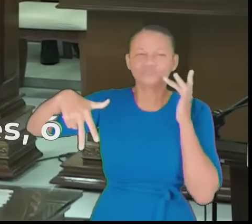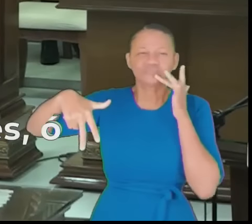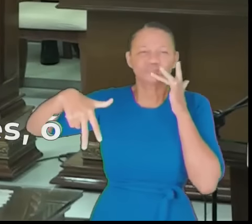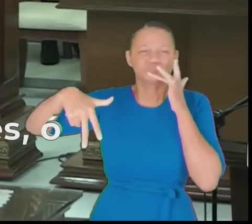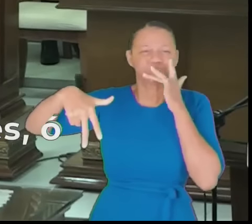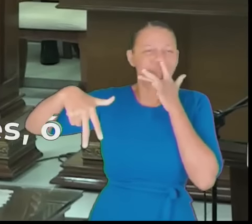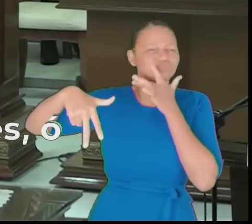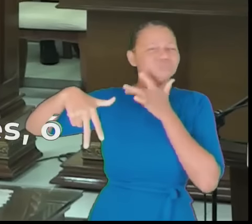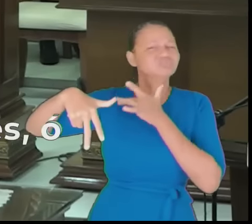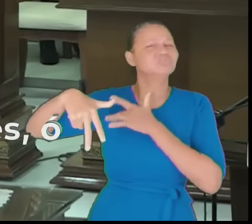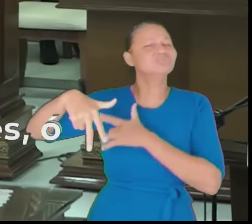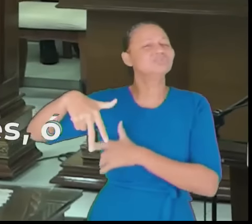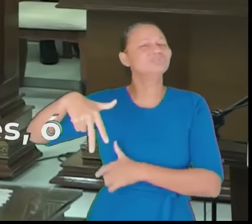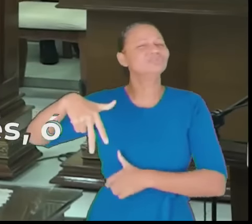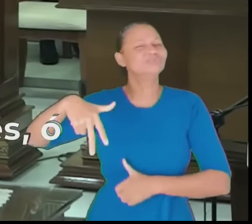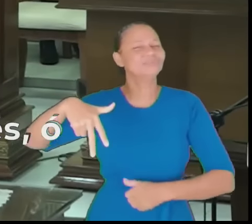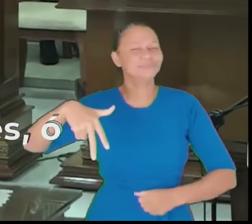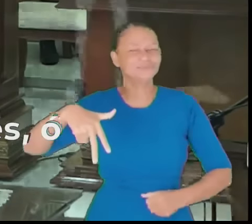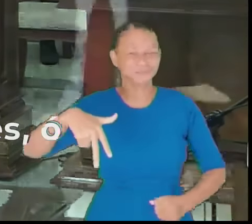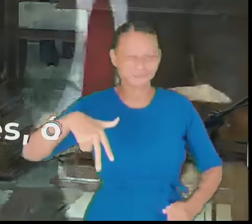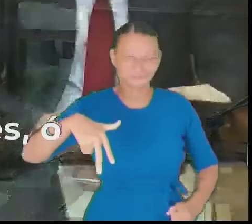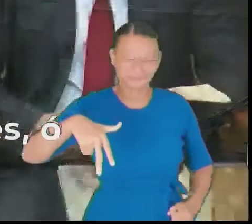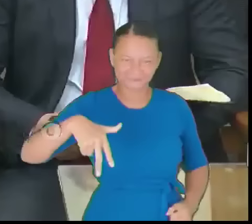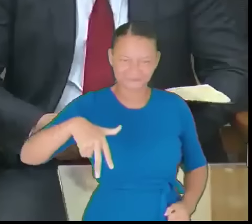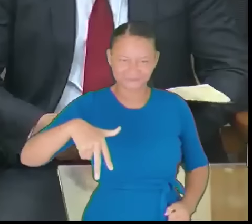Glória, eita.